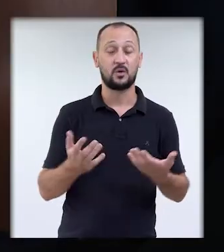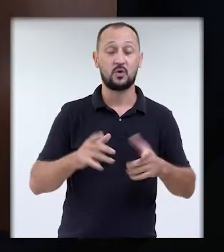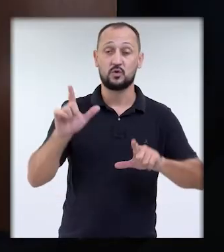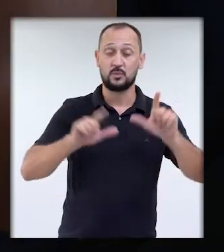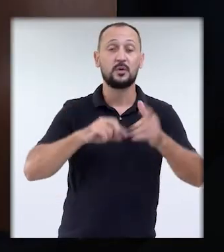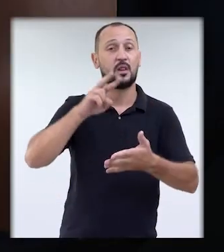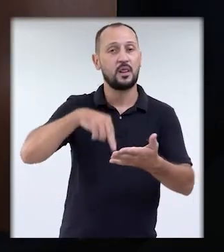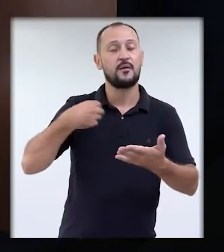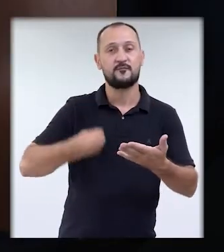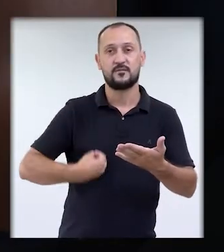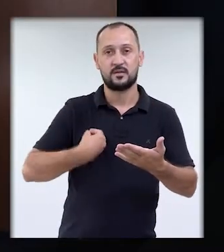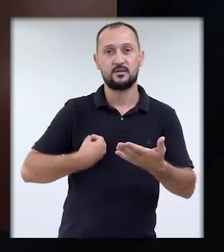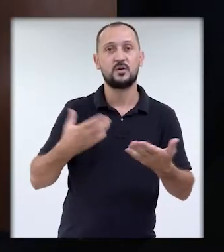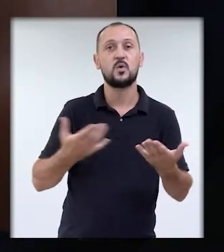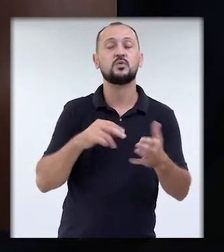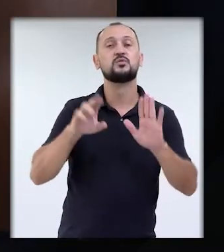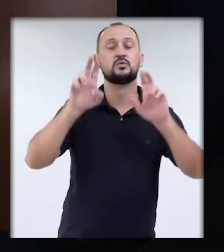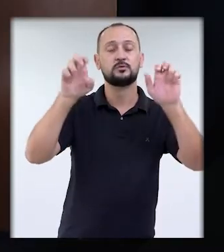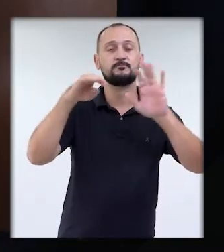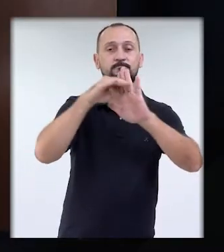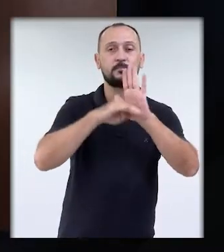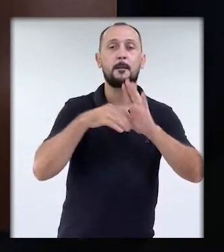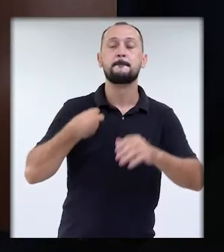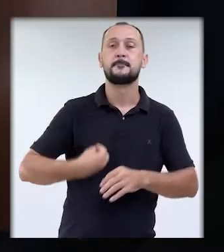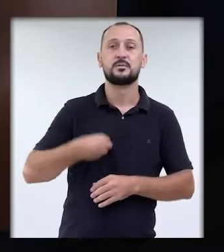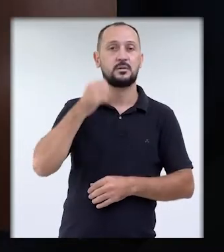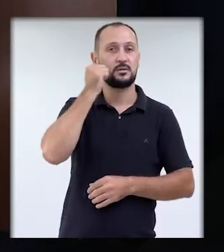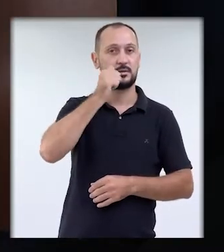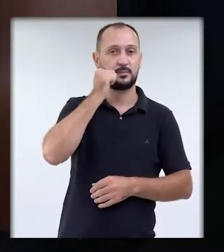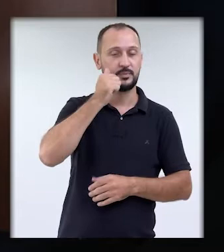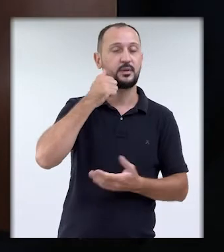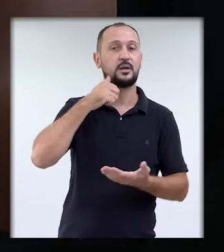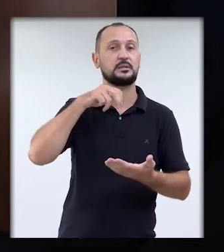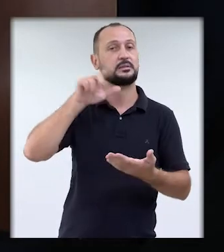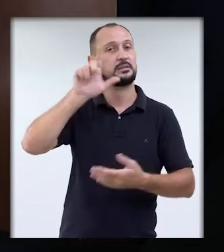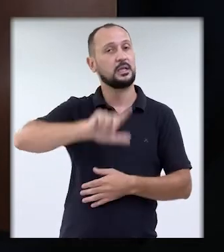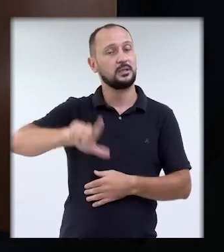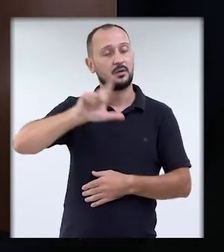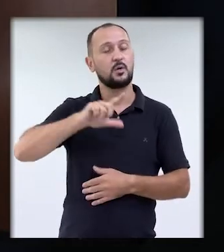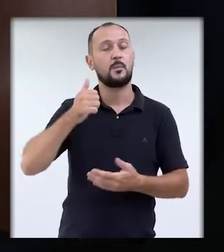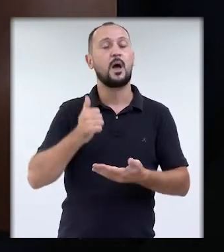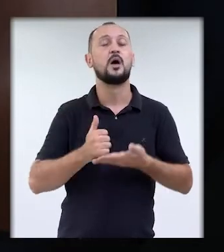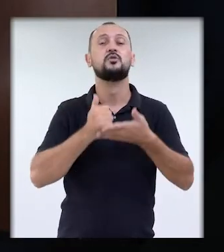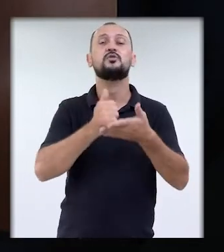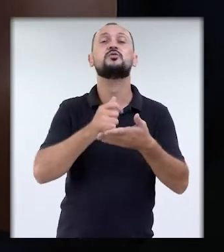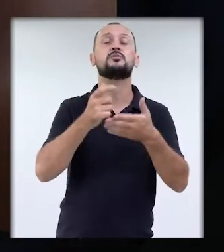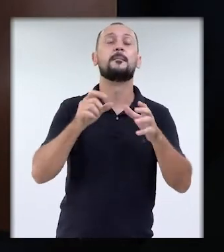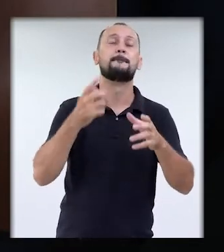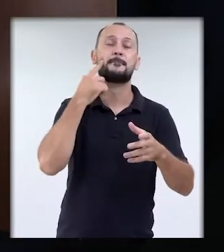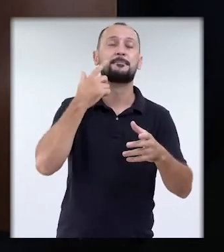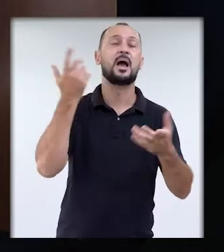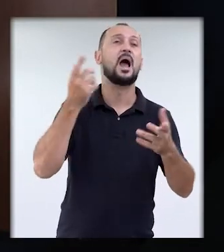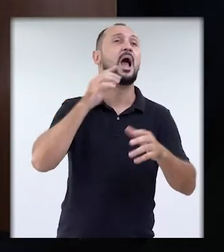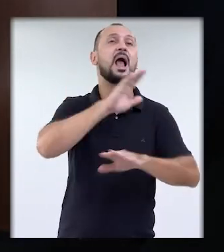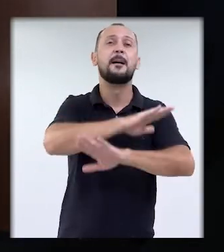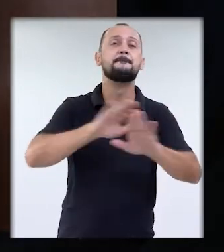O Ler é Viver está de volta e hoje a pauta é a participação feminina na literatura, como aliada na desmistificação de